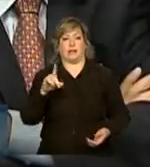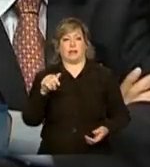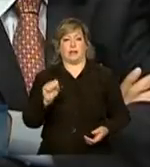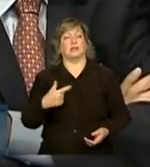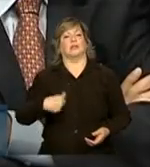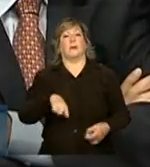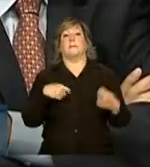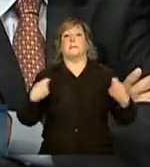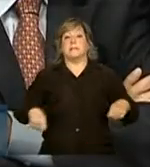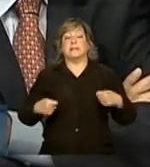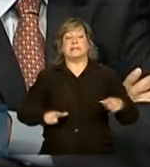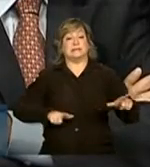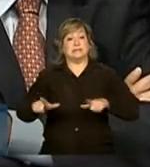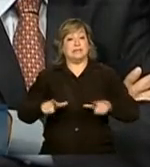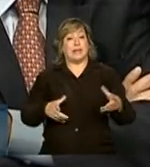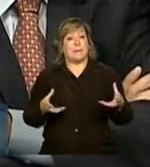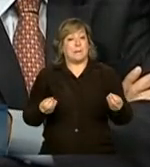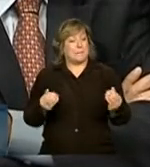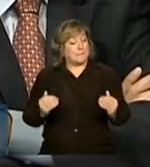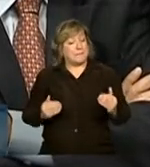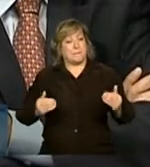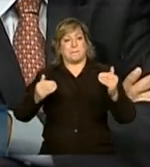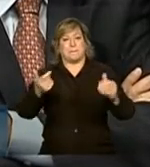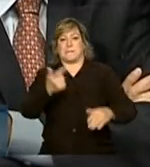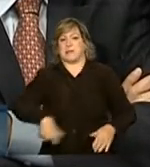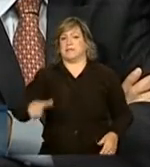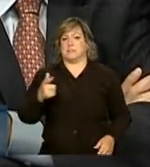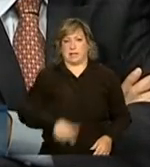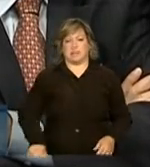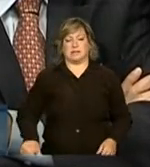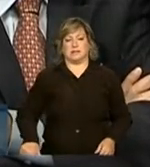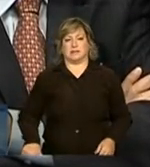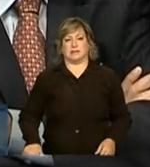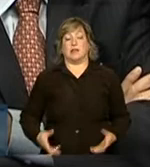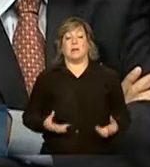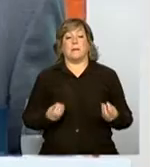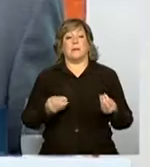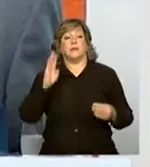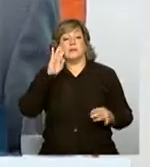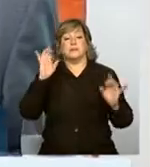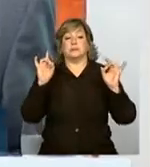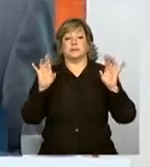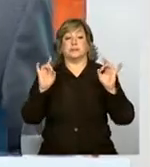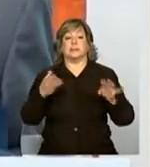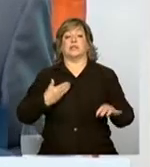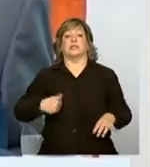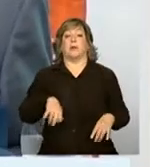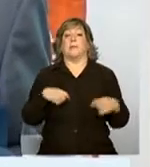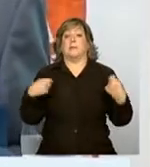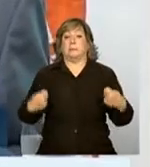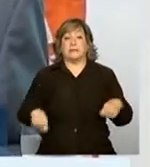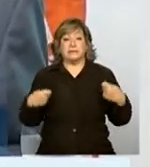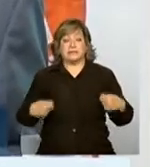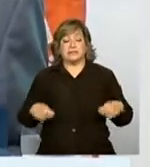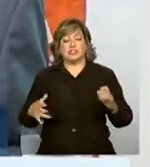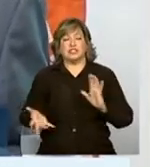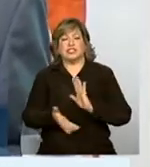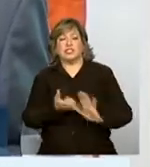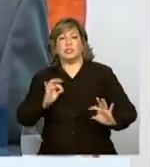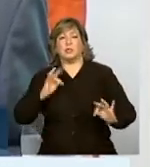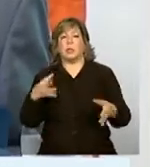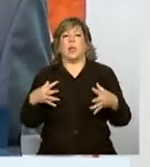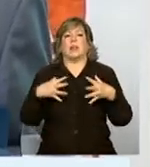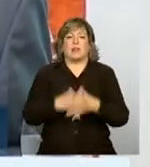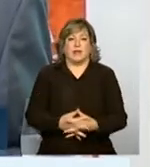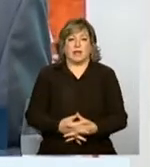precisamos trabalhar muito para progredir ainda mais. Muito especialmente, devemos continuar removendo os obstáculos